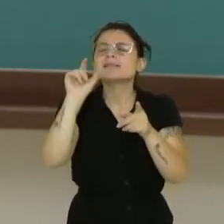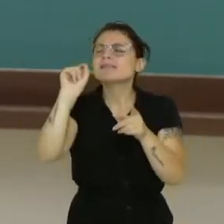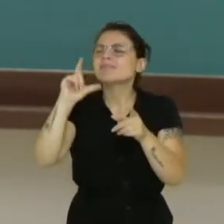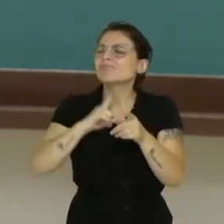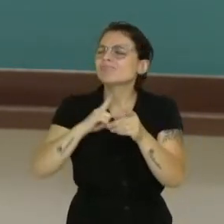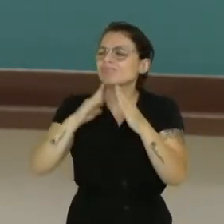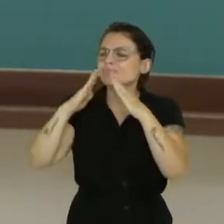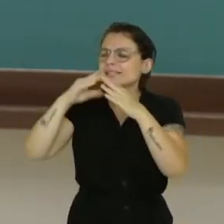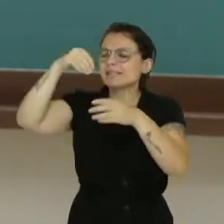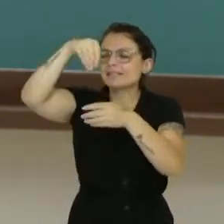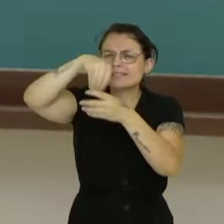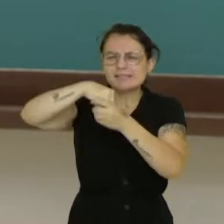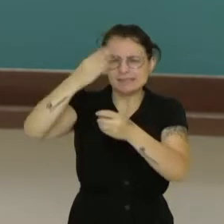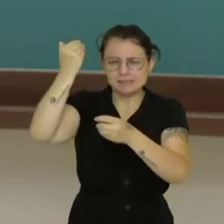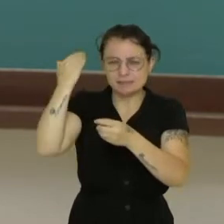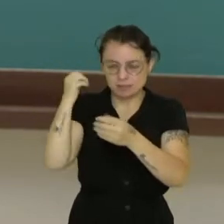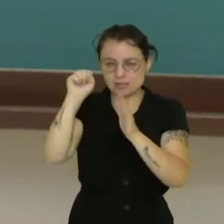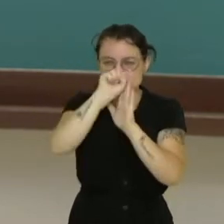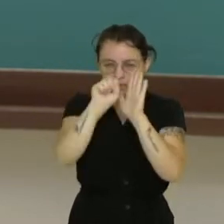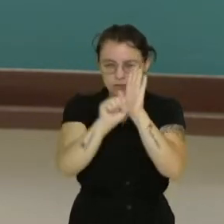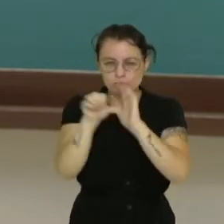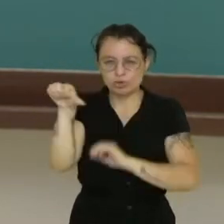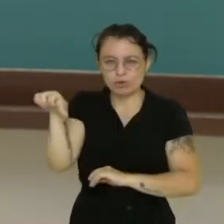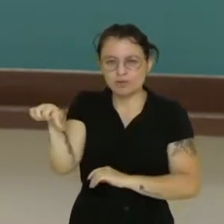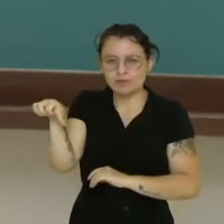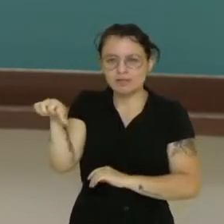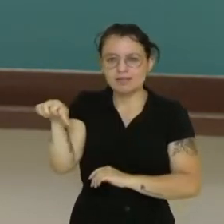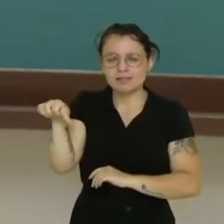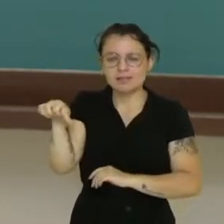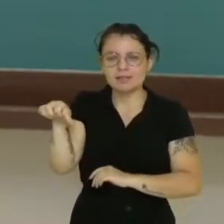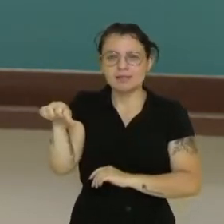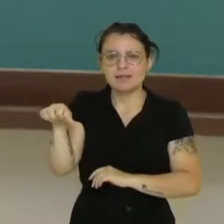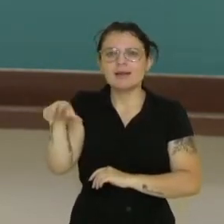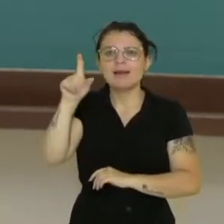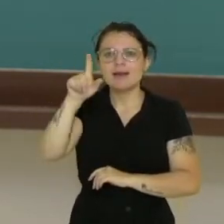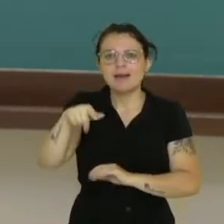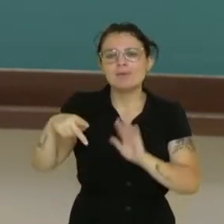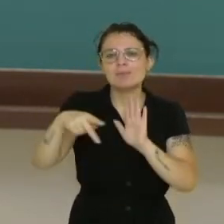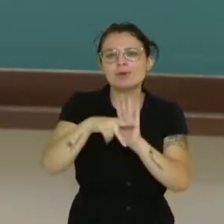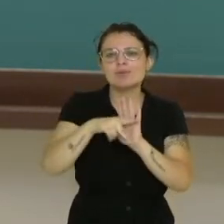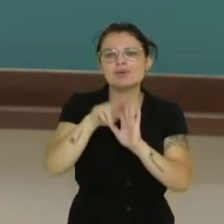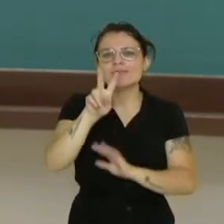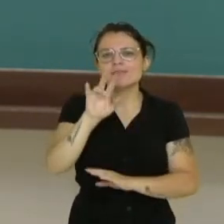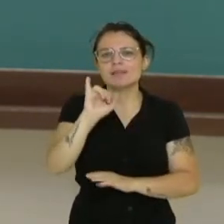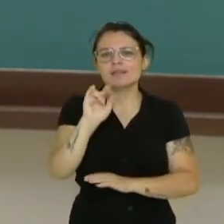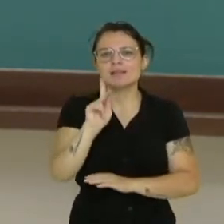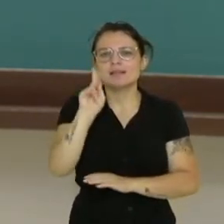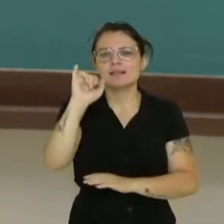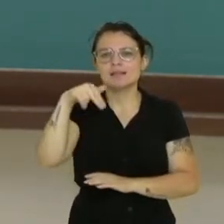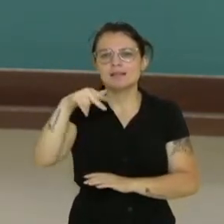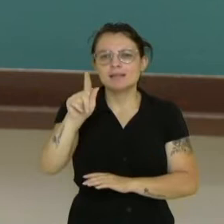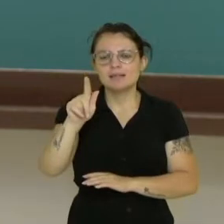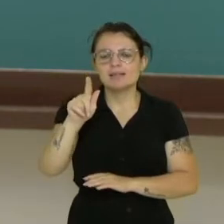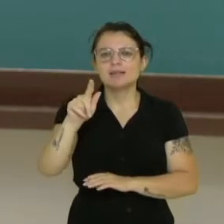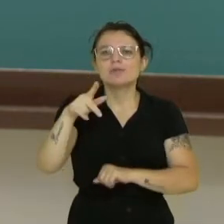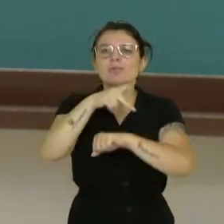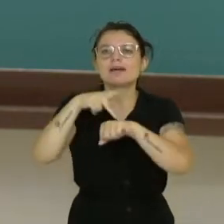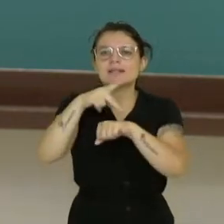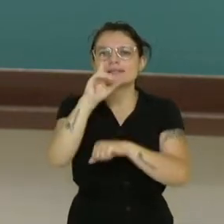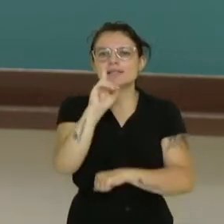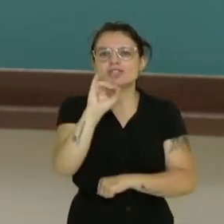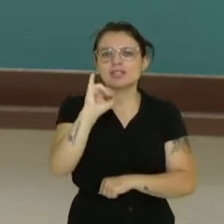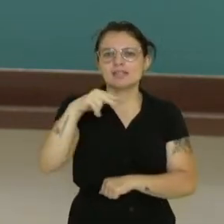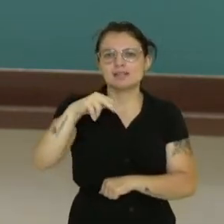colonizada lá no século IX pelos vikings da Dinamarca, né? E quando eles chegaram